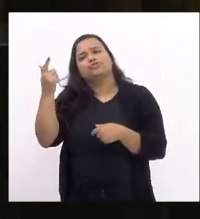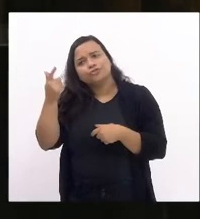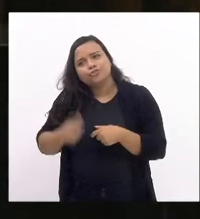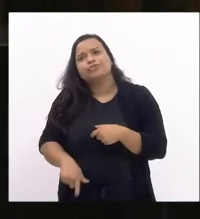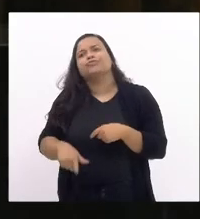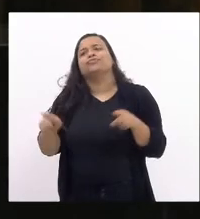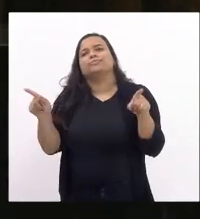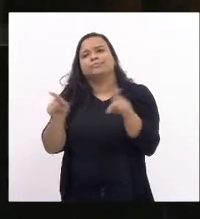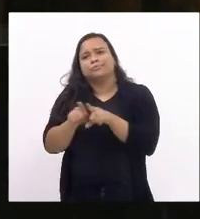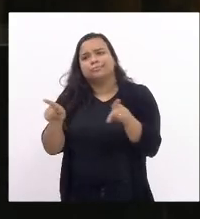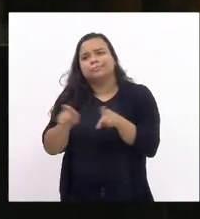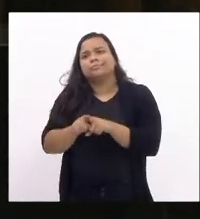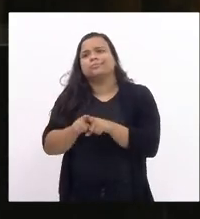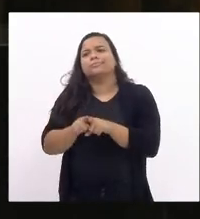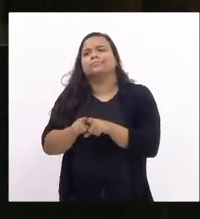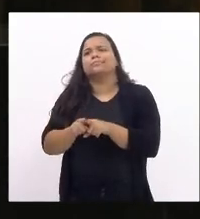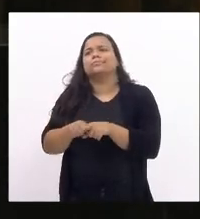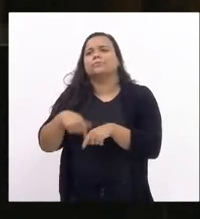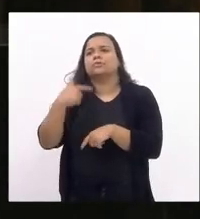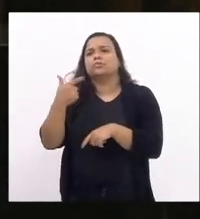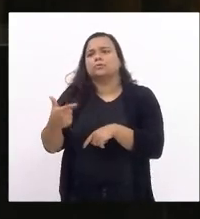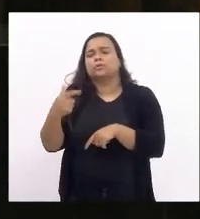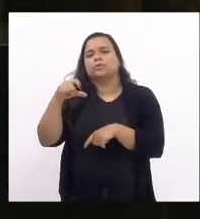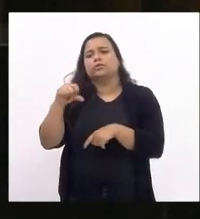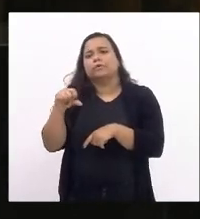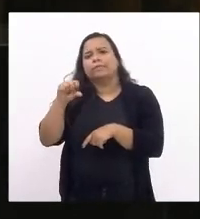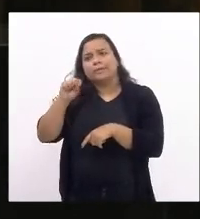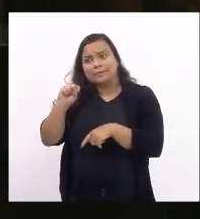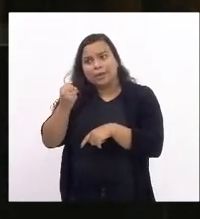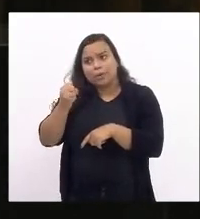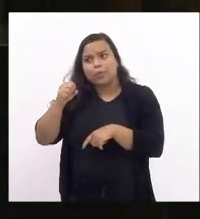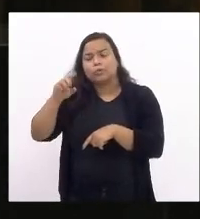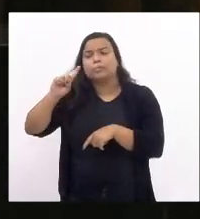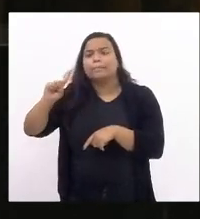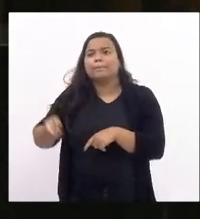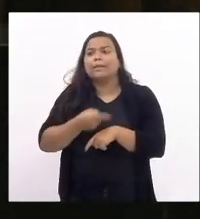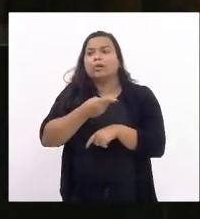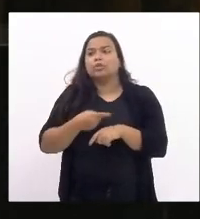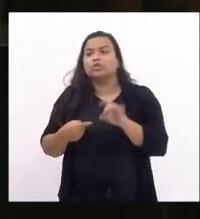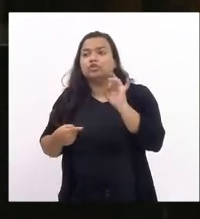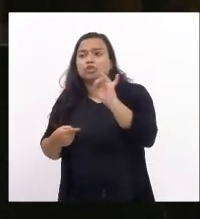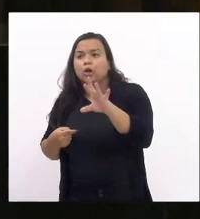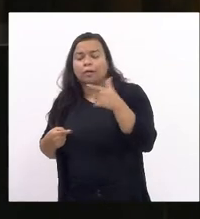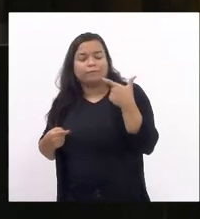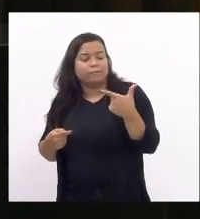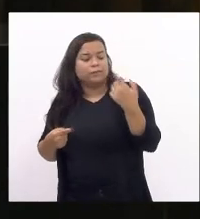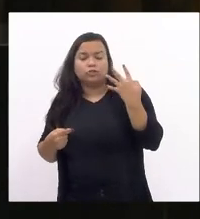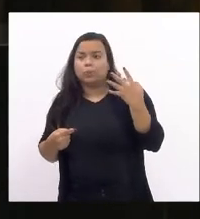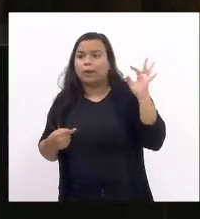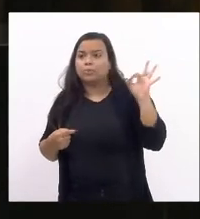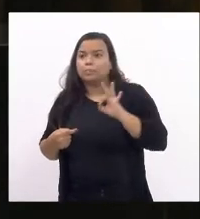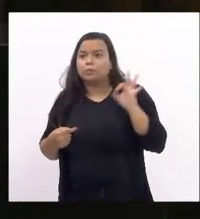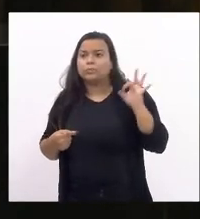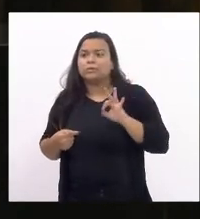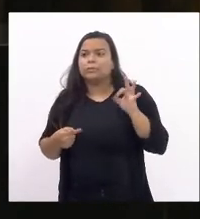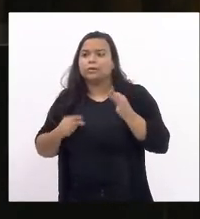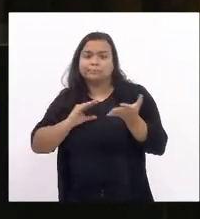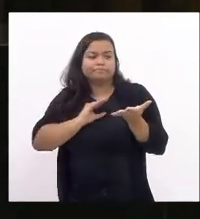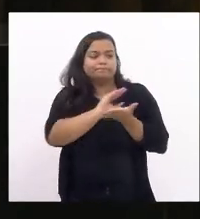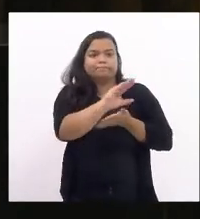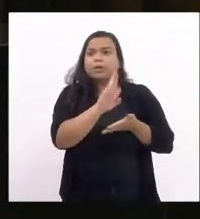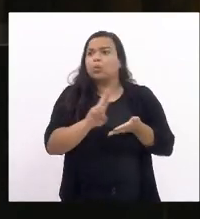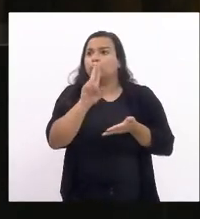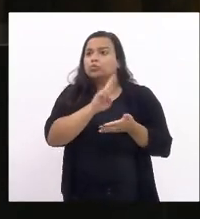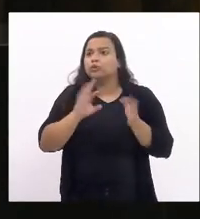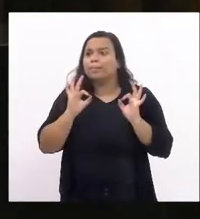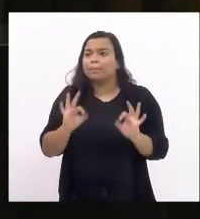a dotação de 298 milhões, apenas 24% desse orçamento foi executado